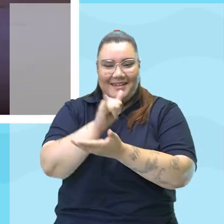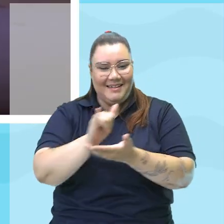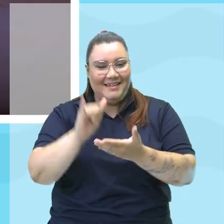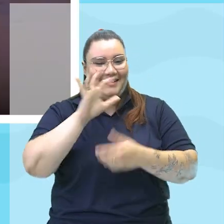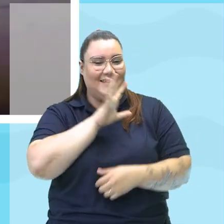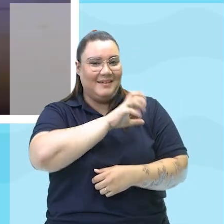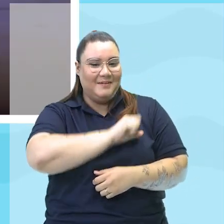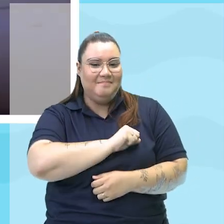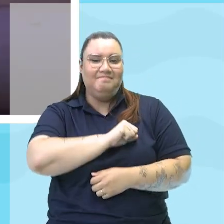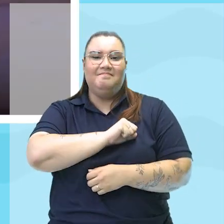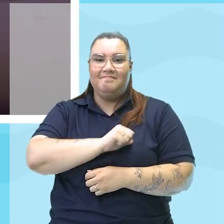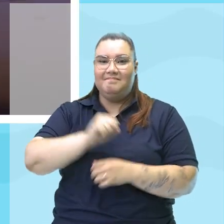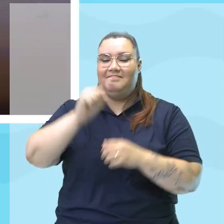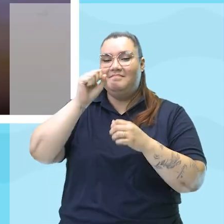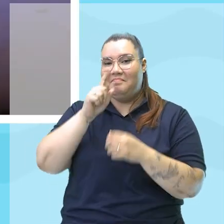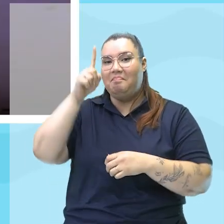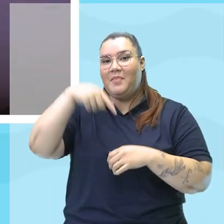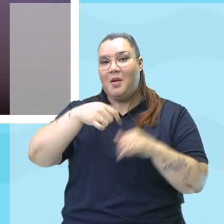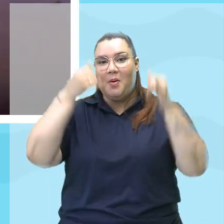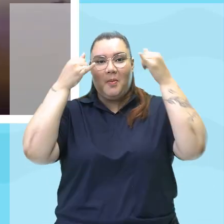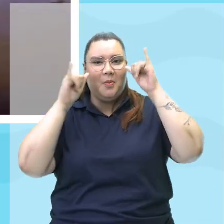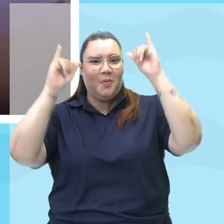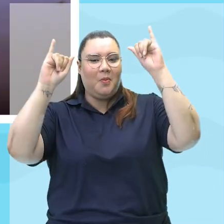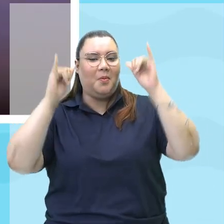garantido é mais campeão.